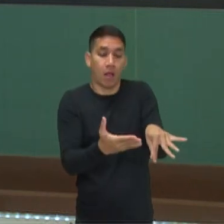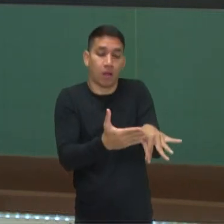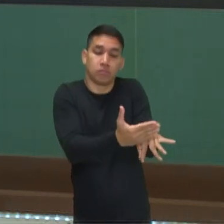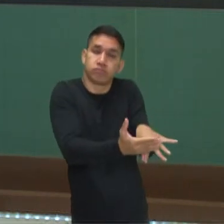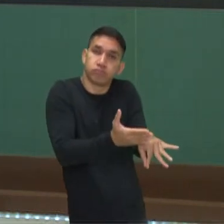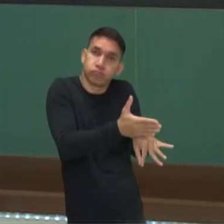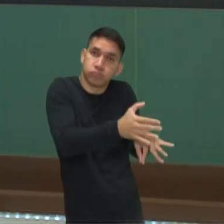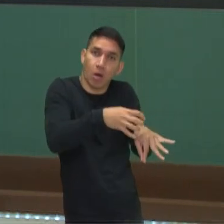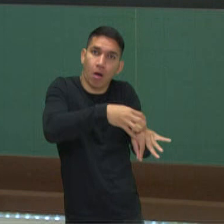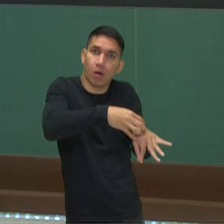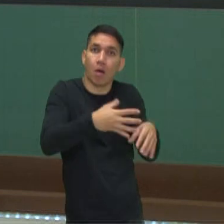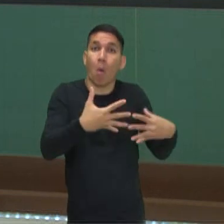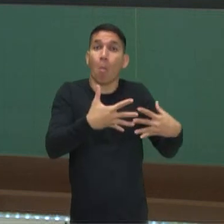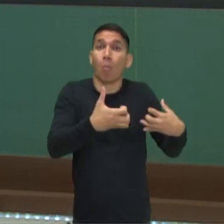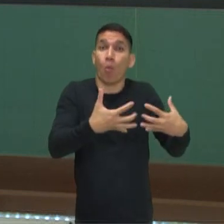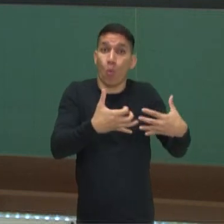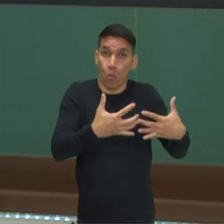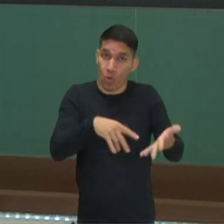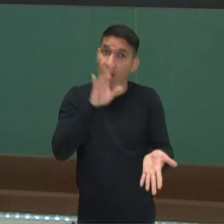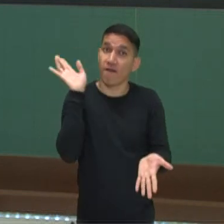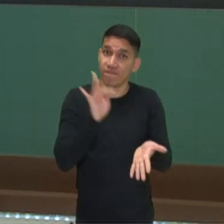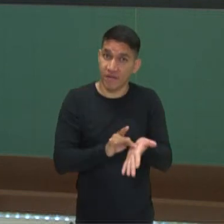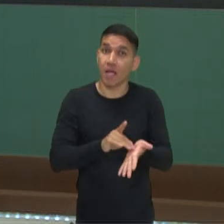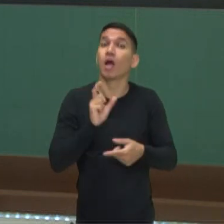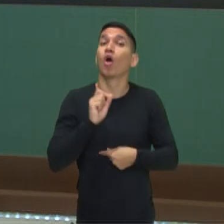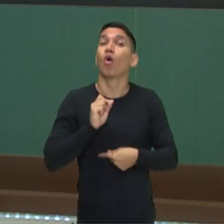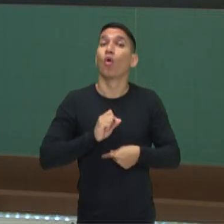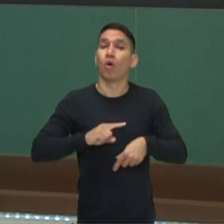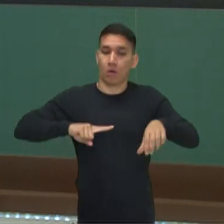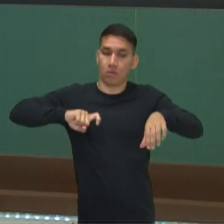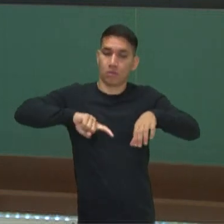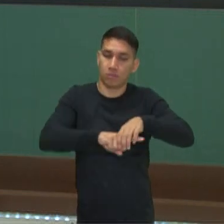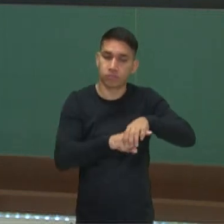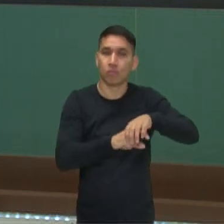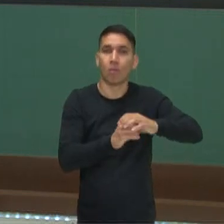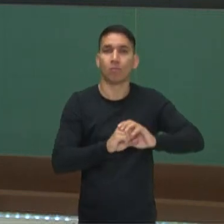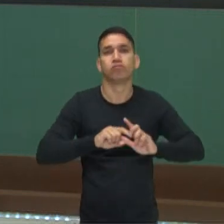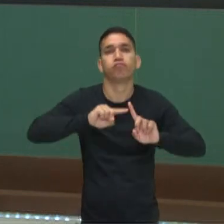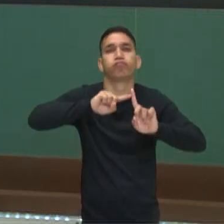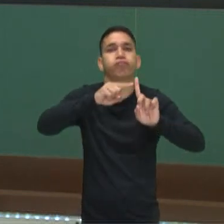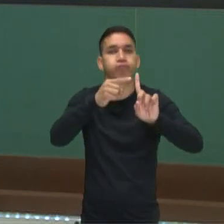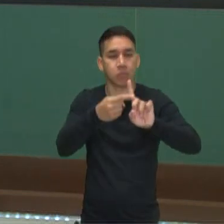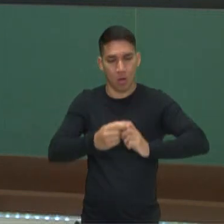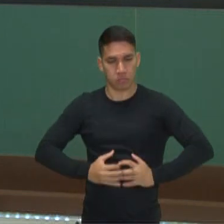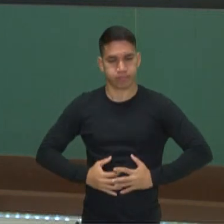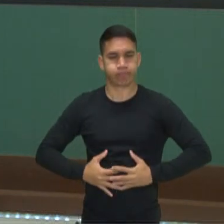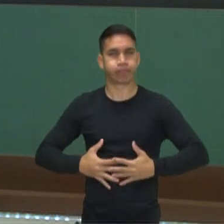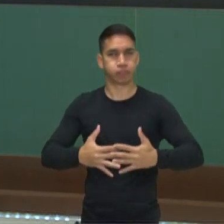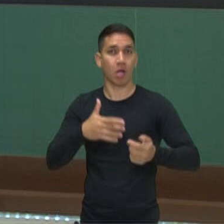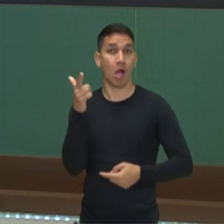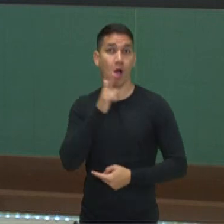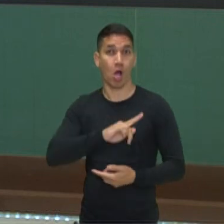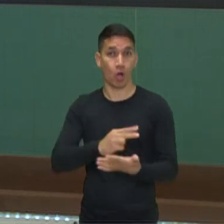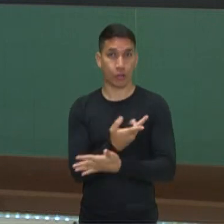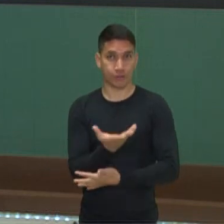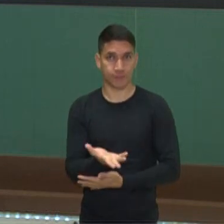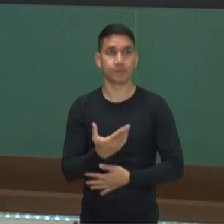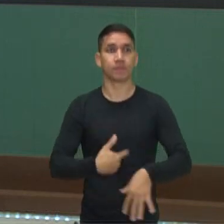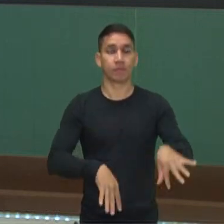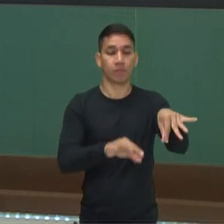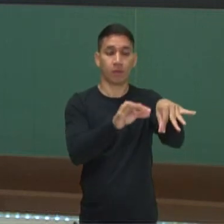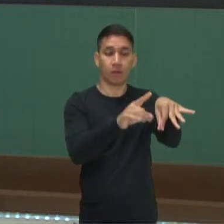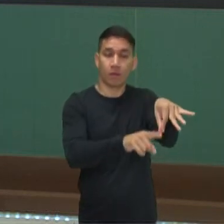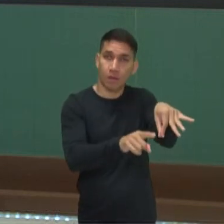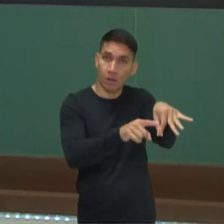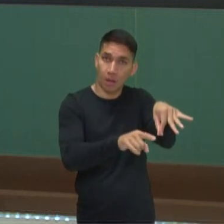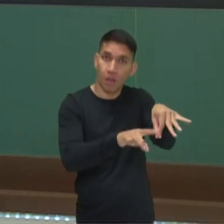órgão muscular, onde de fato vai acontecer o desenvolvimento do bebê. E o canal vaginal,